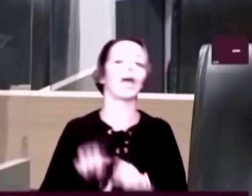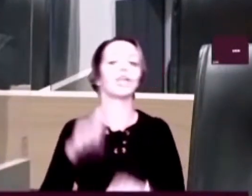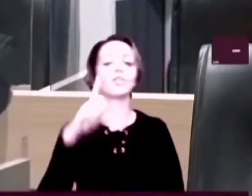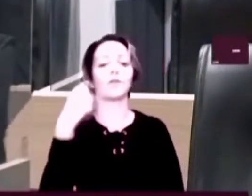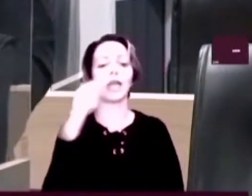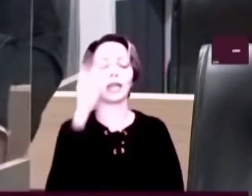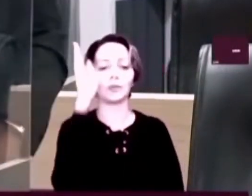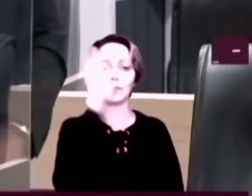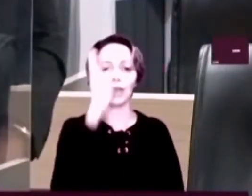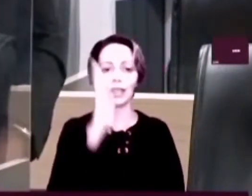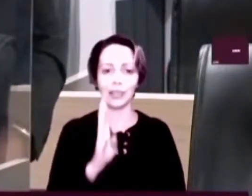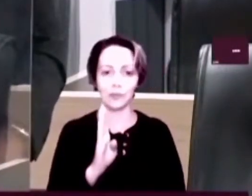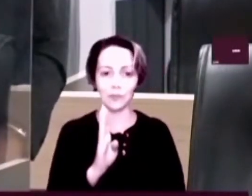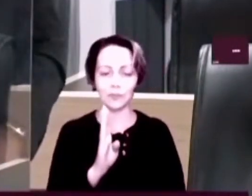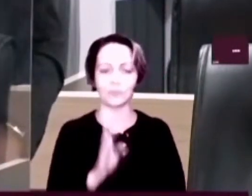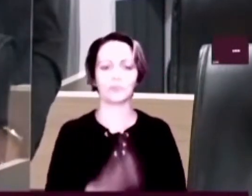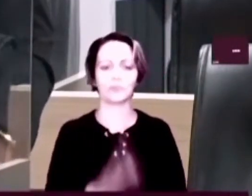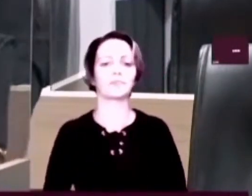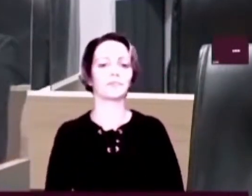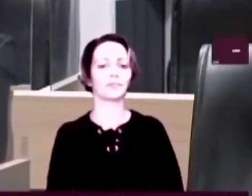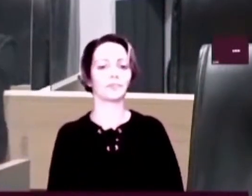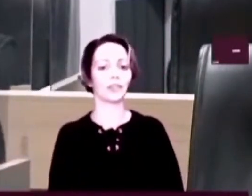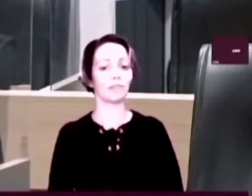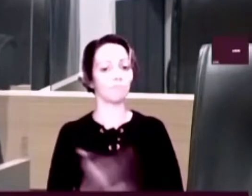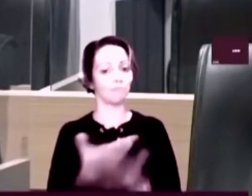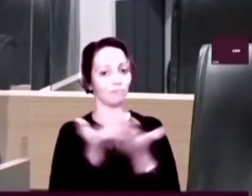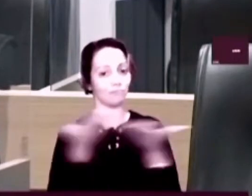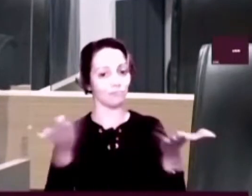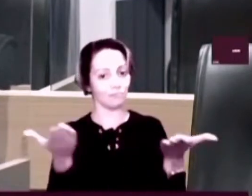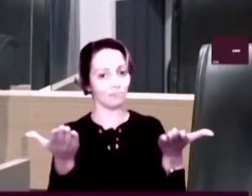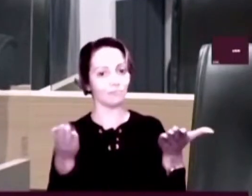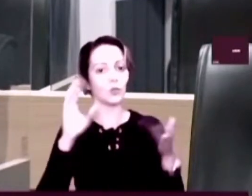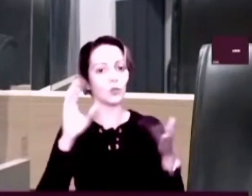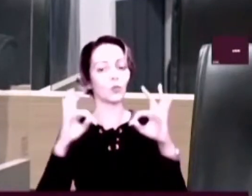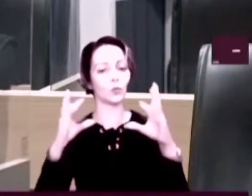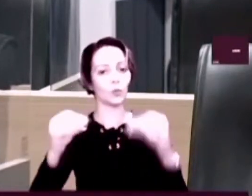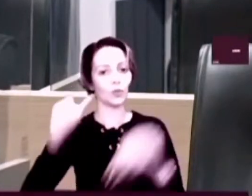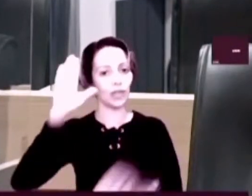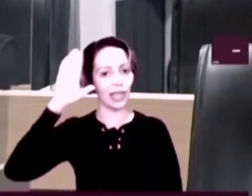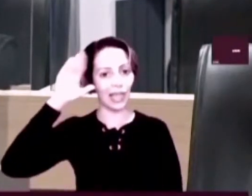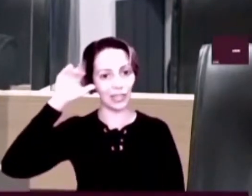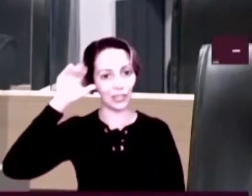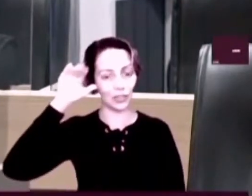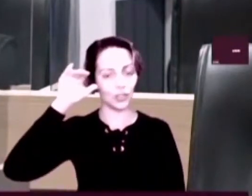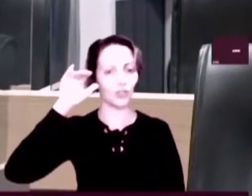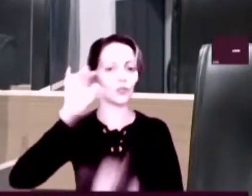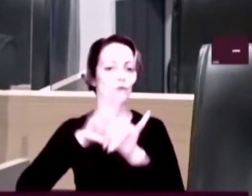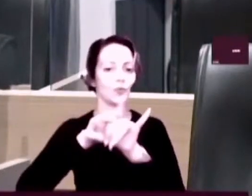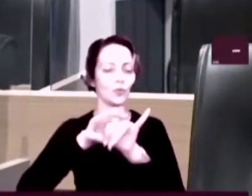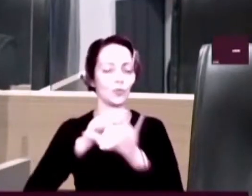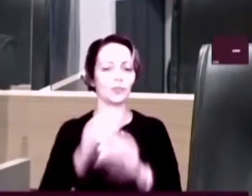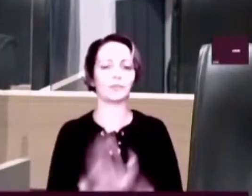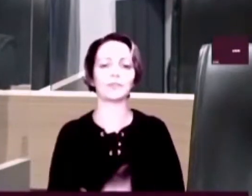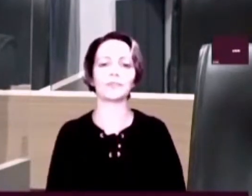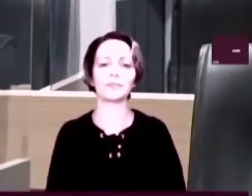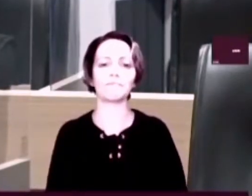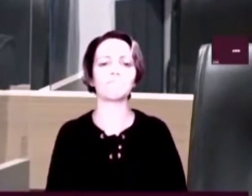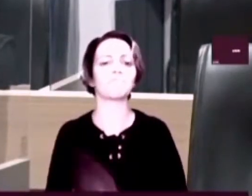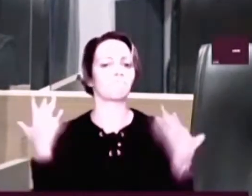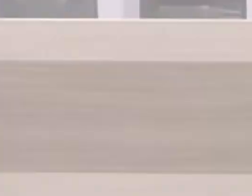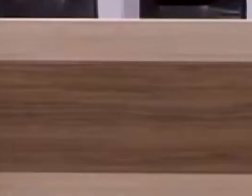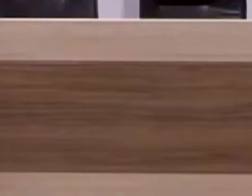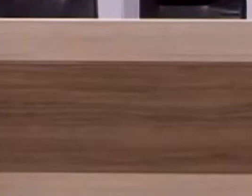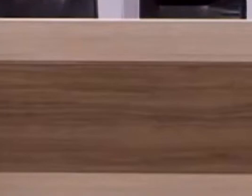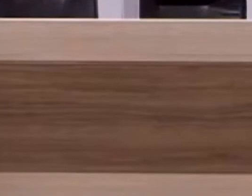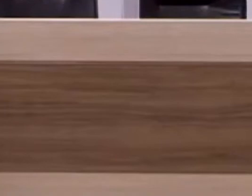2020 mais se disse preocupado com os candidatos laranjas e perguntou o que pode Eo que não pode